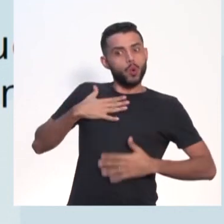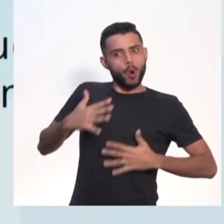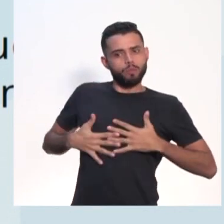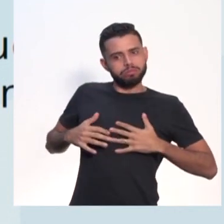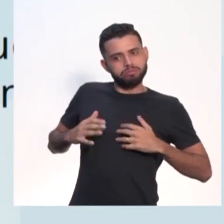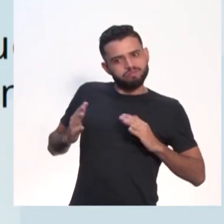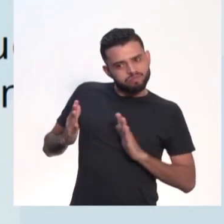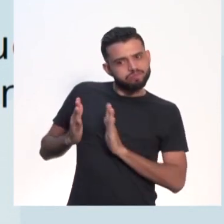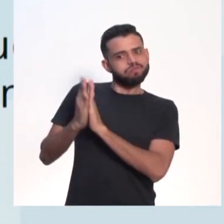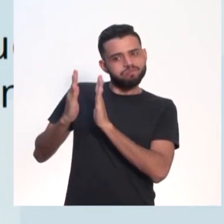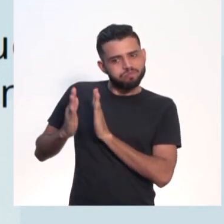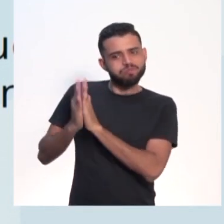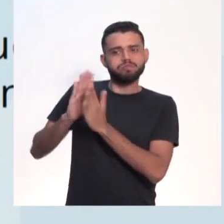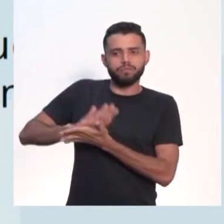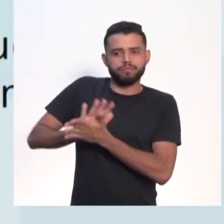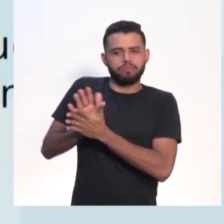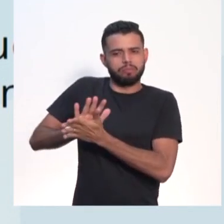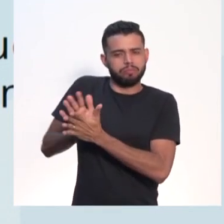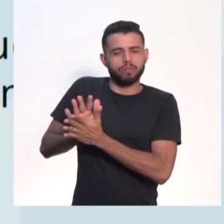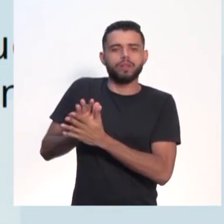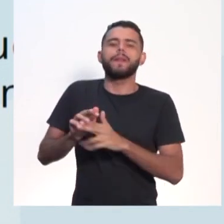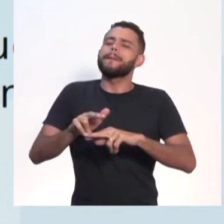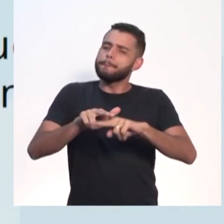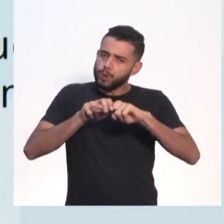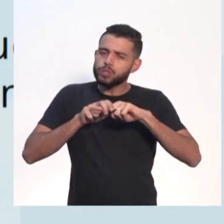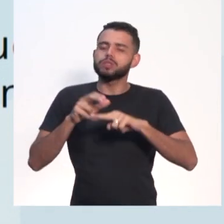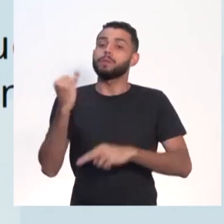isso que a vacina gera imunidade.